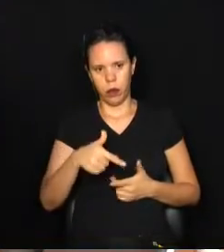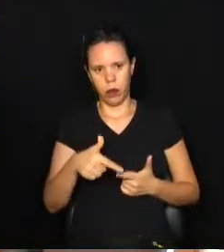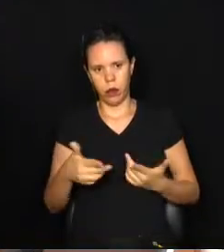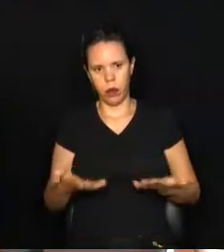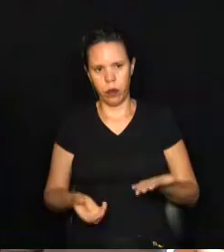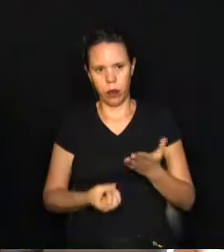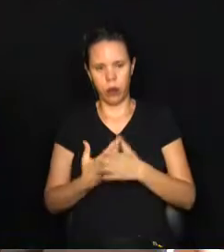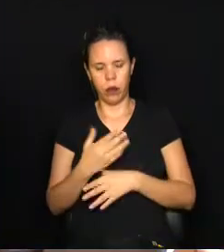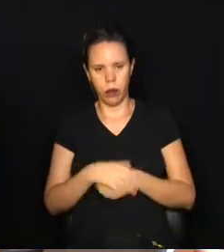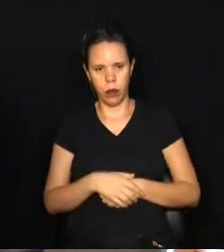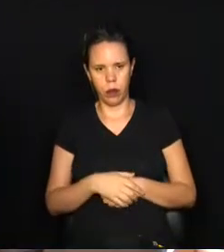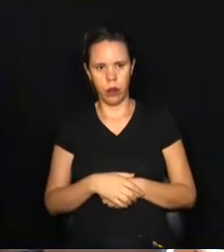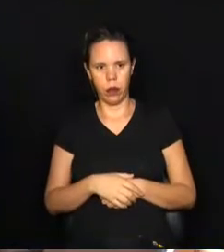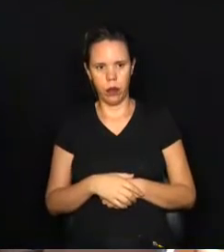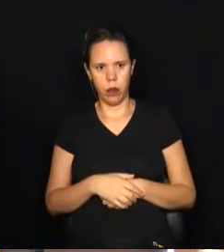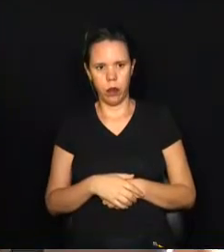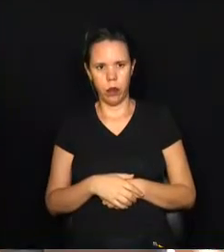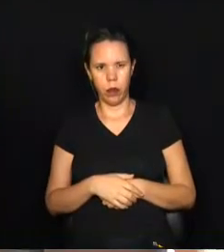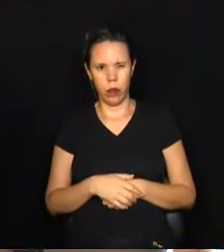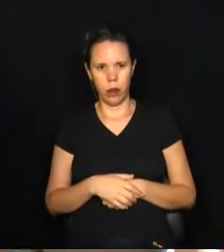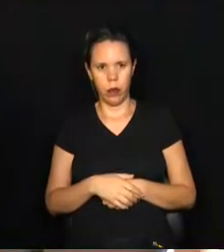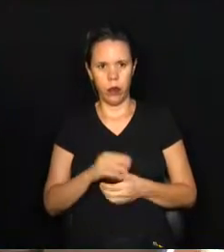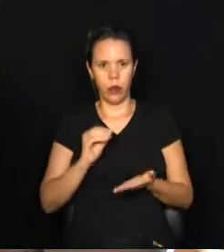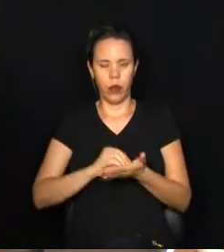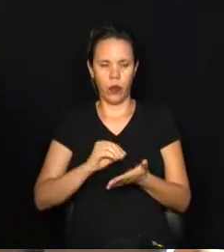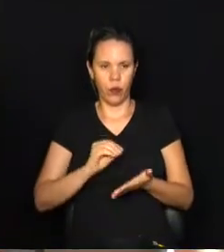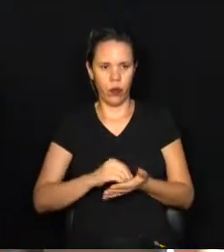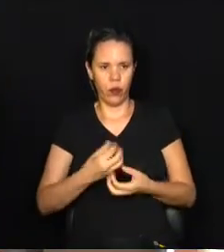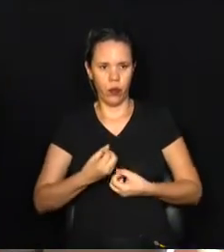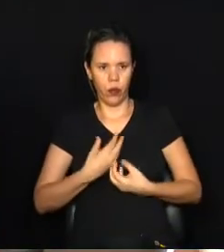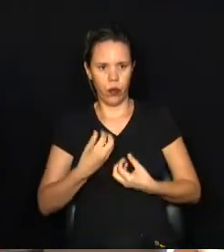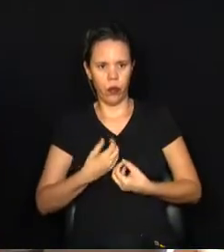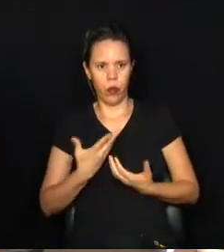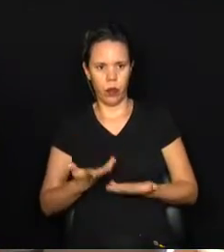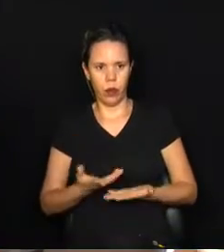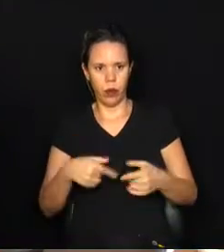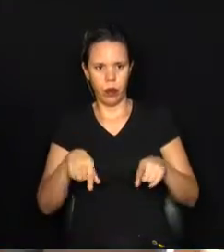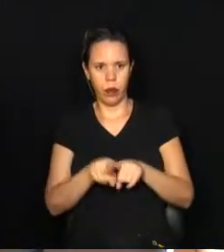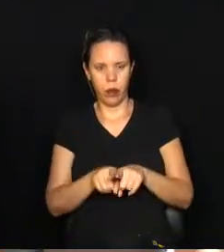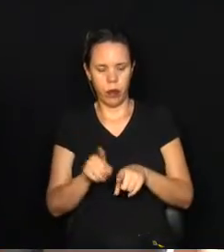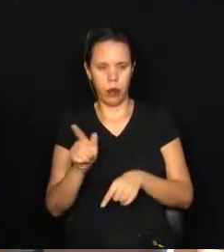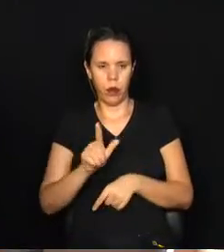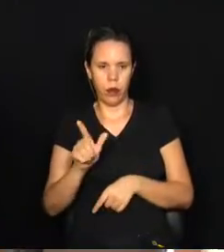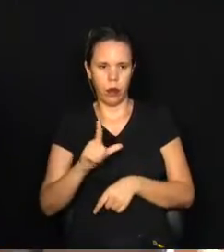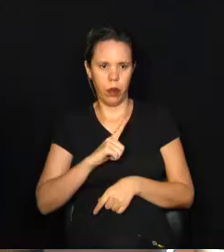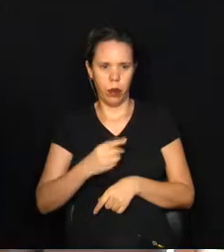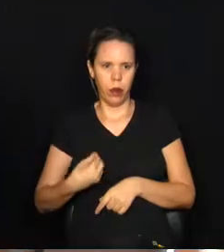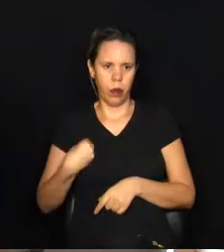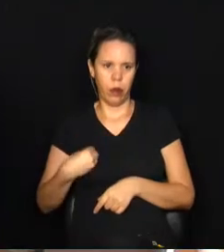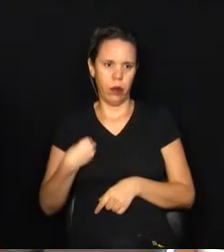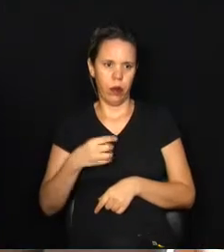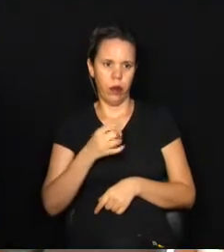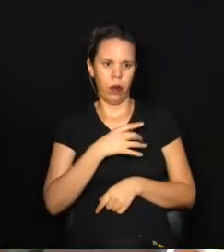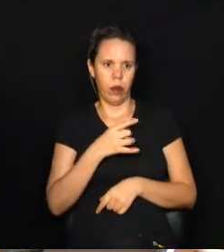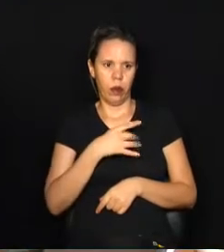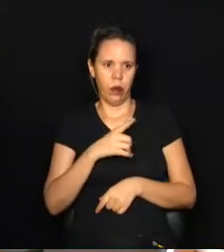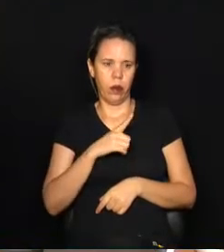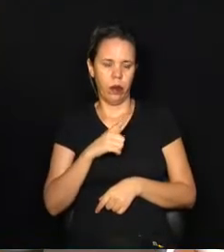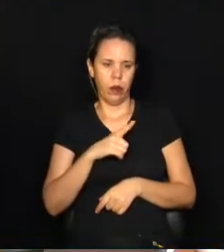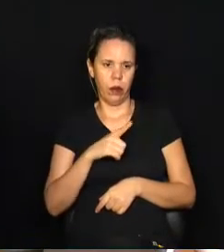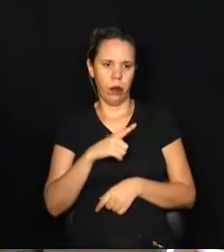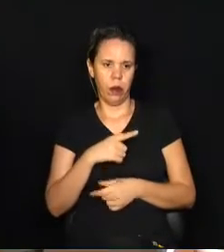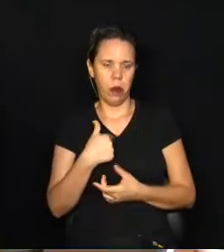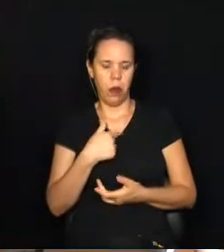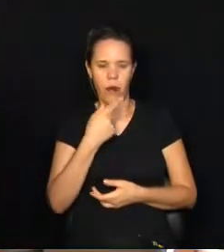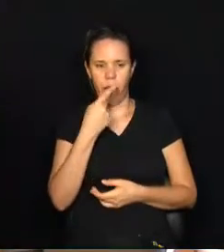questão de falta de informação, e também, é claro, existe aquele medo, eu não